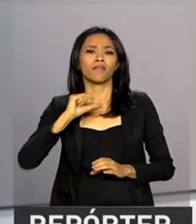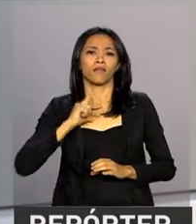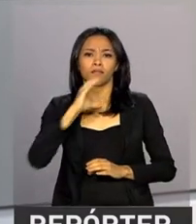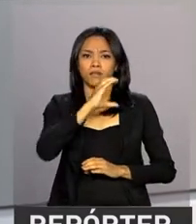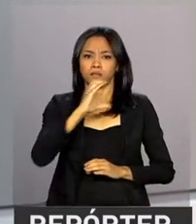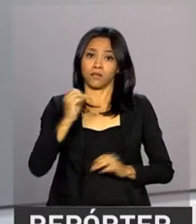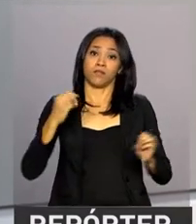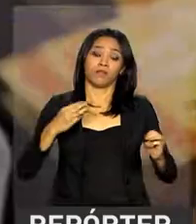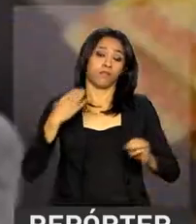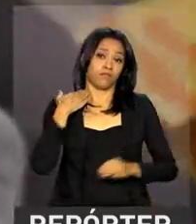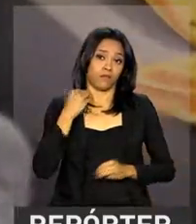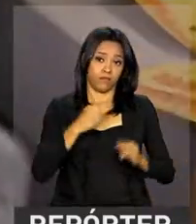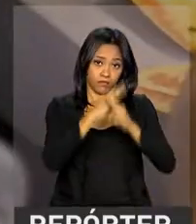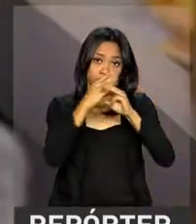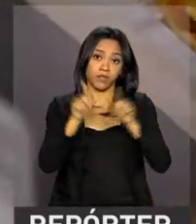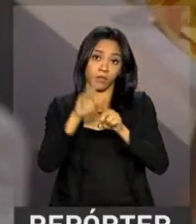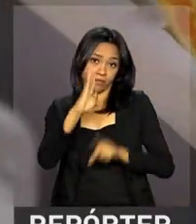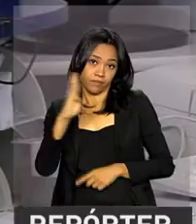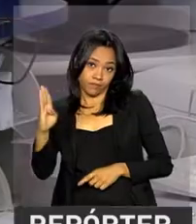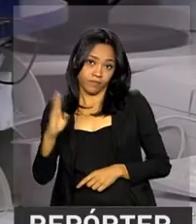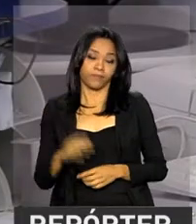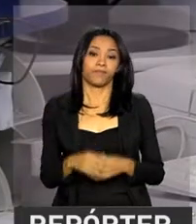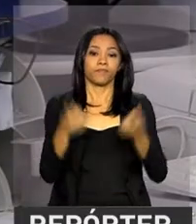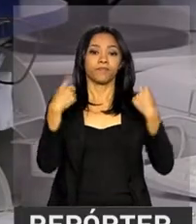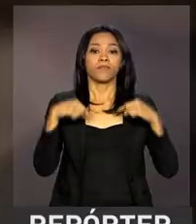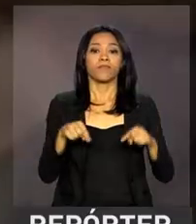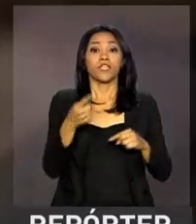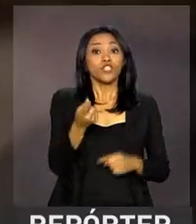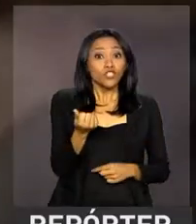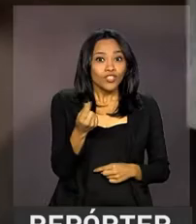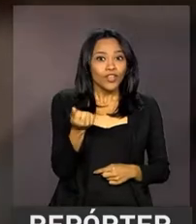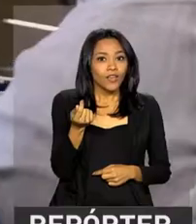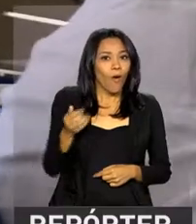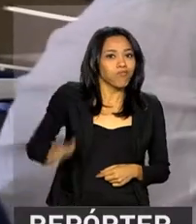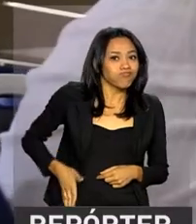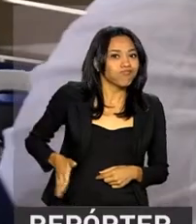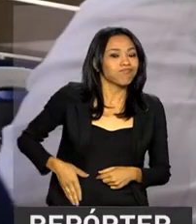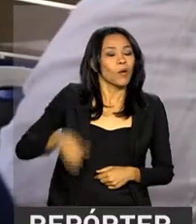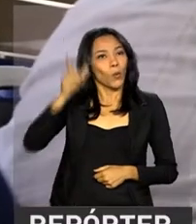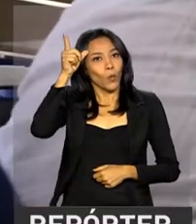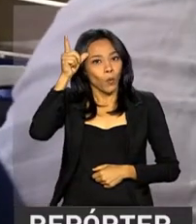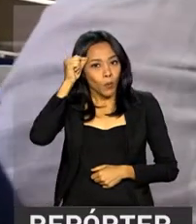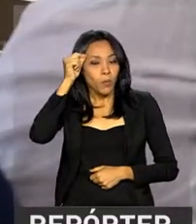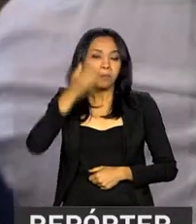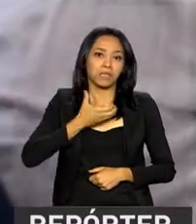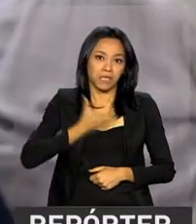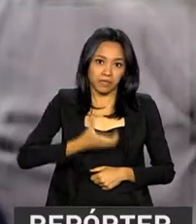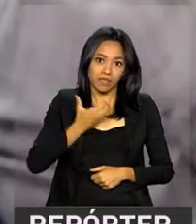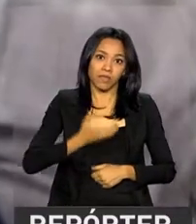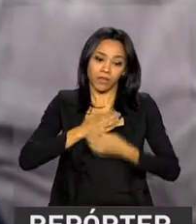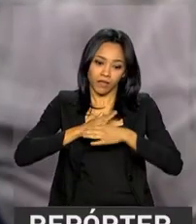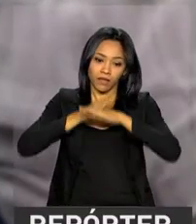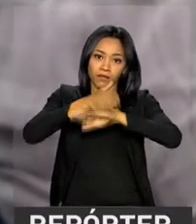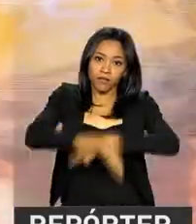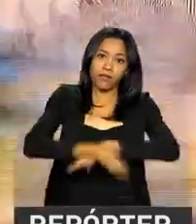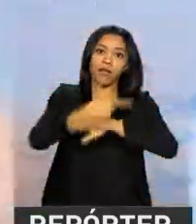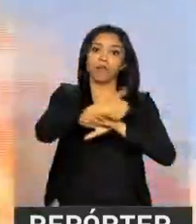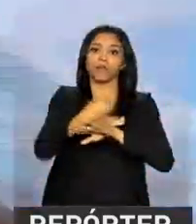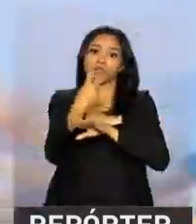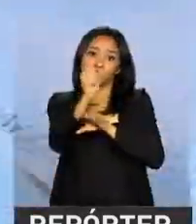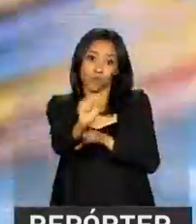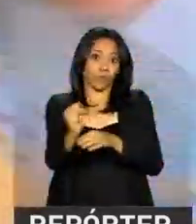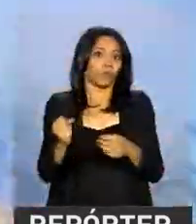brasil o dinheiro no bolso para um fim de ano mais tranqüilo e uma entrada com o pé direito em